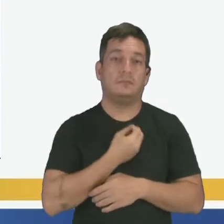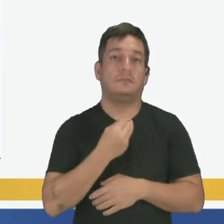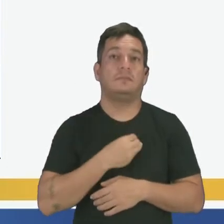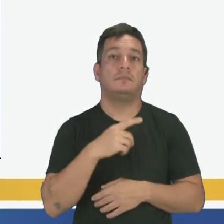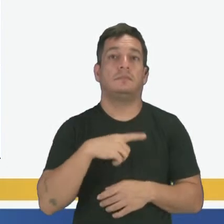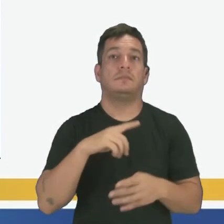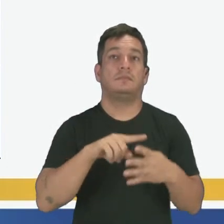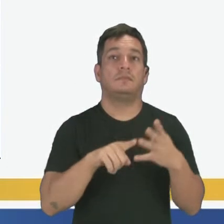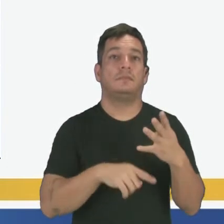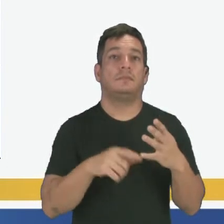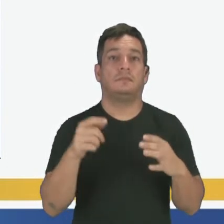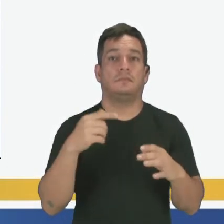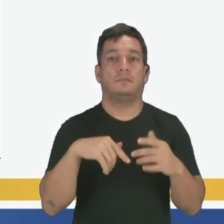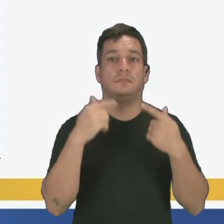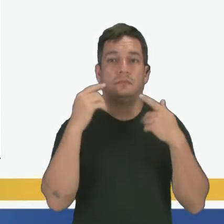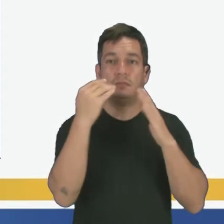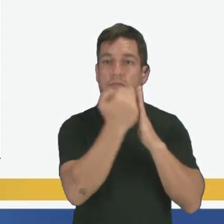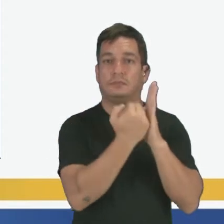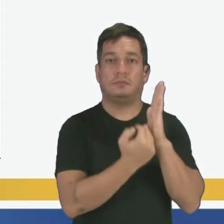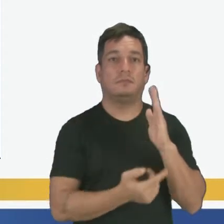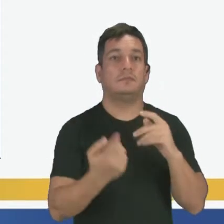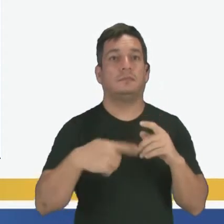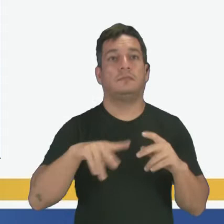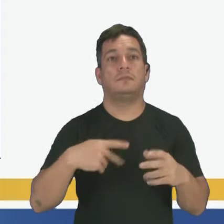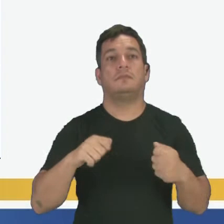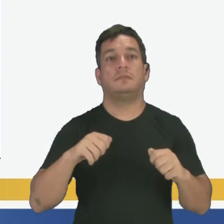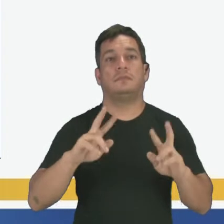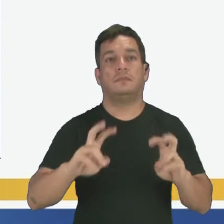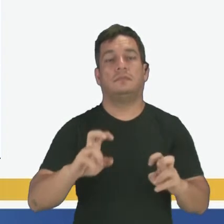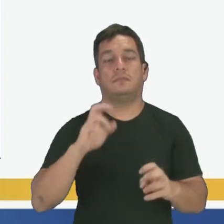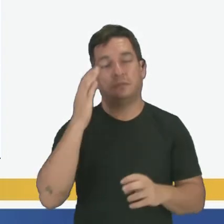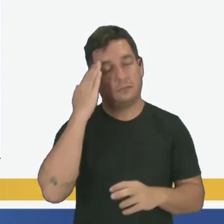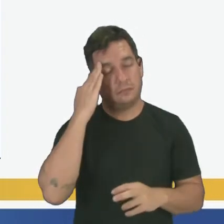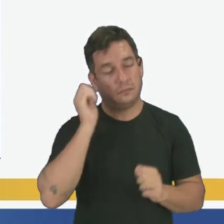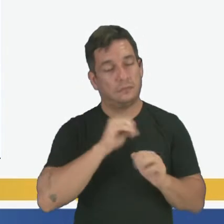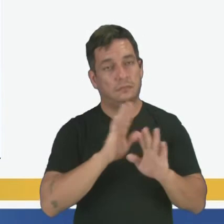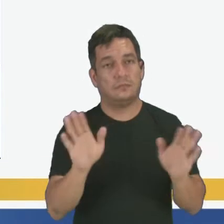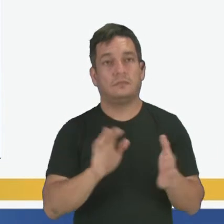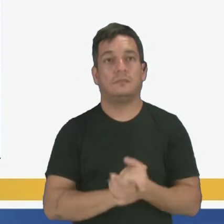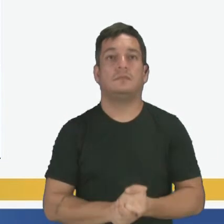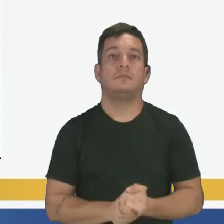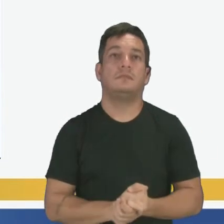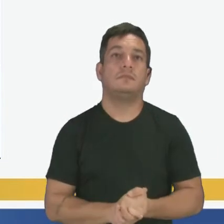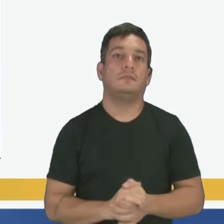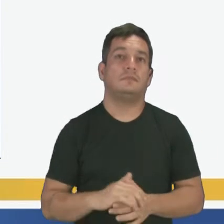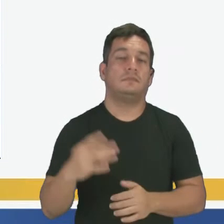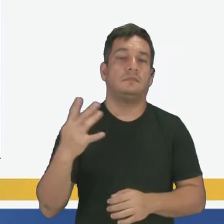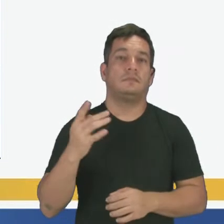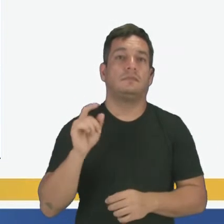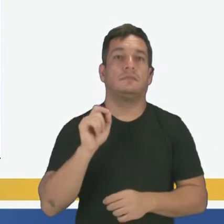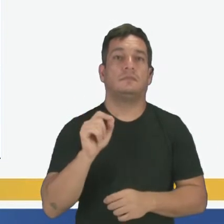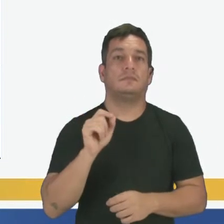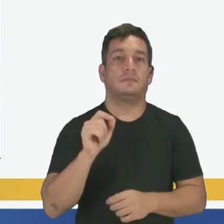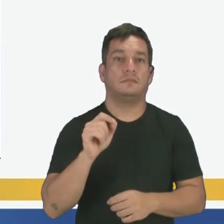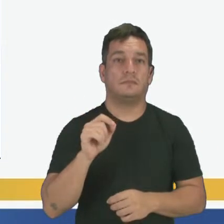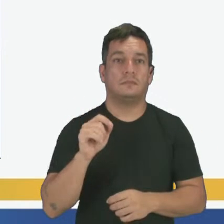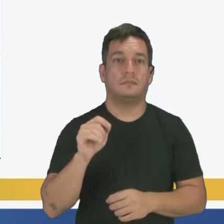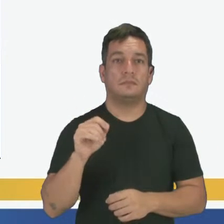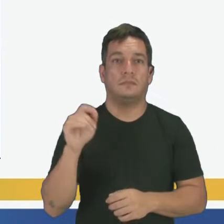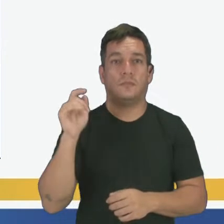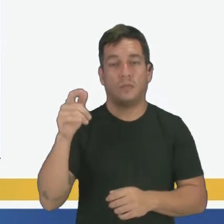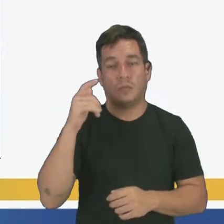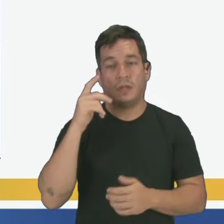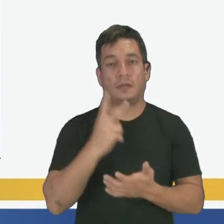existem esses 4 critérios que você precisa estar sempre assimilando. O 4, subordinada à